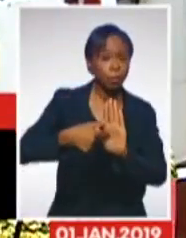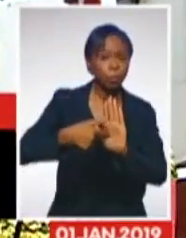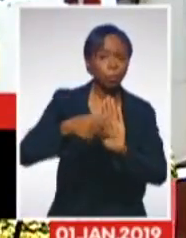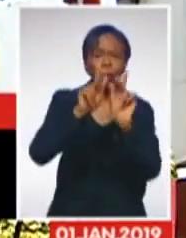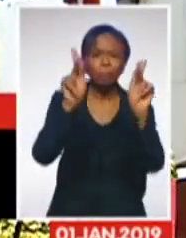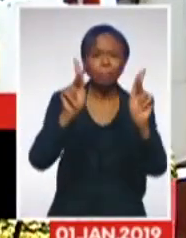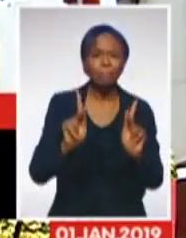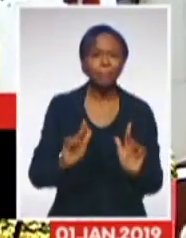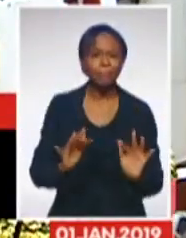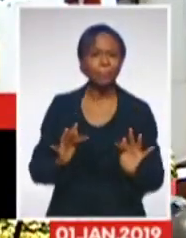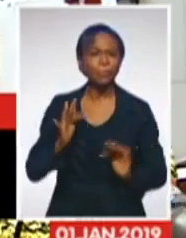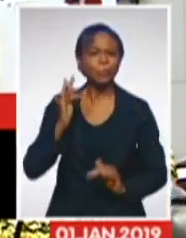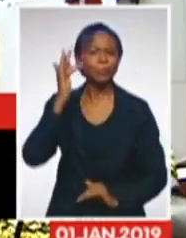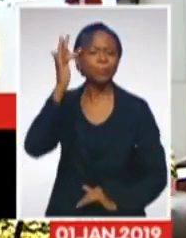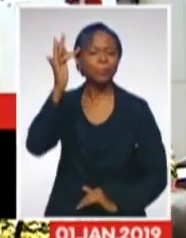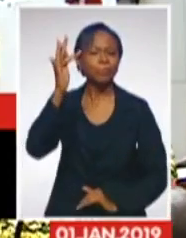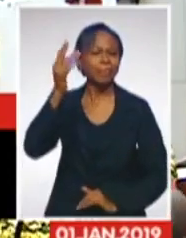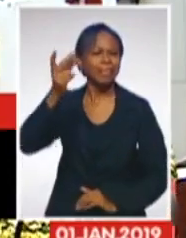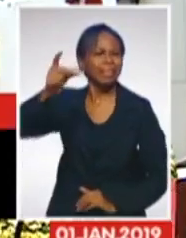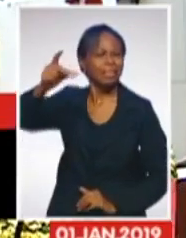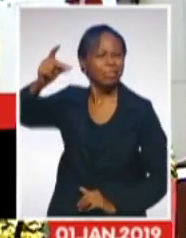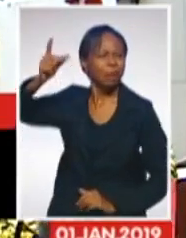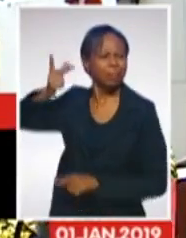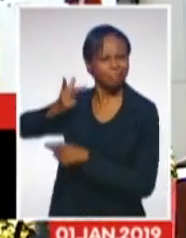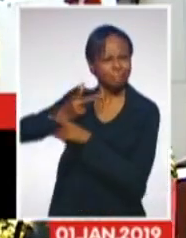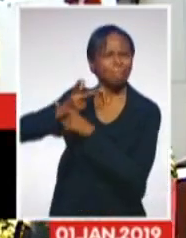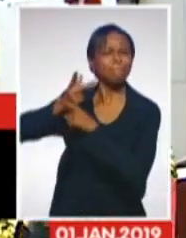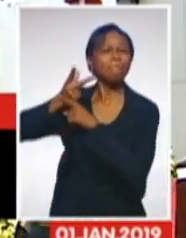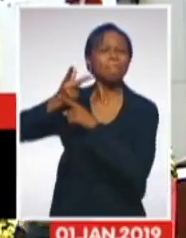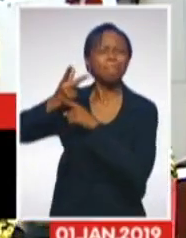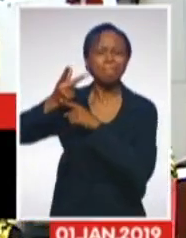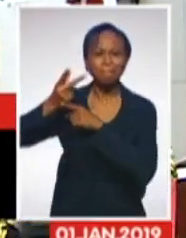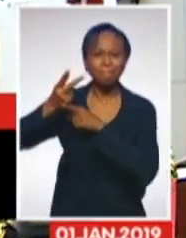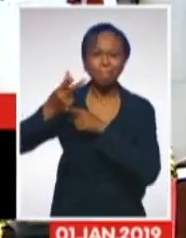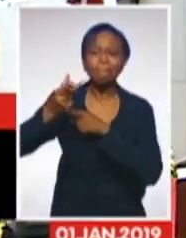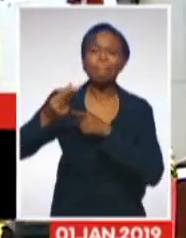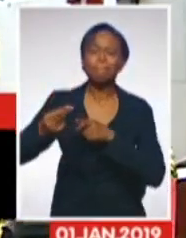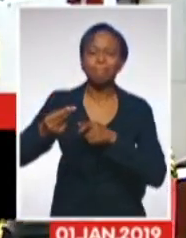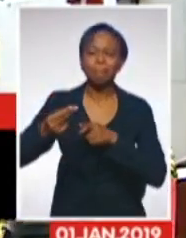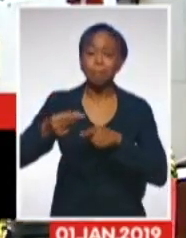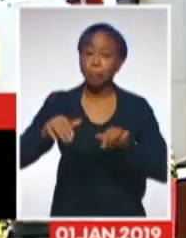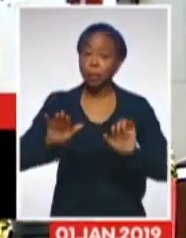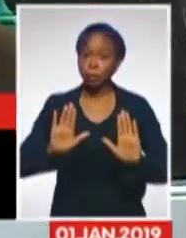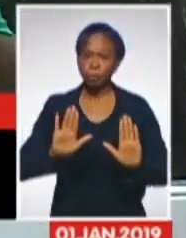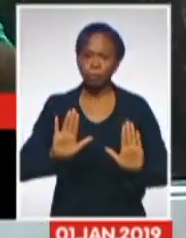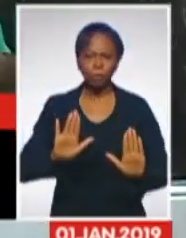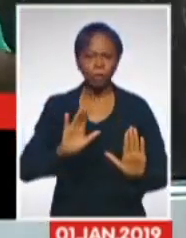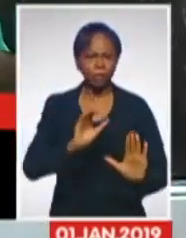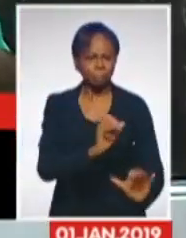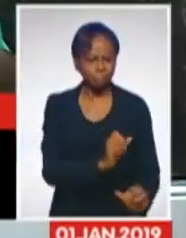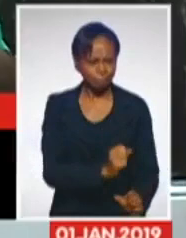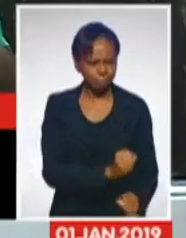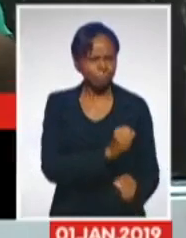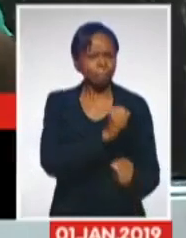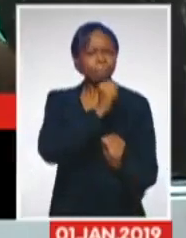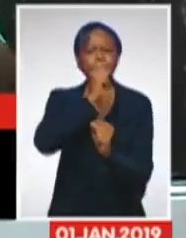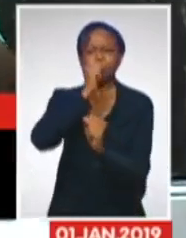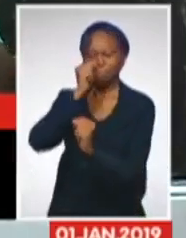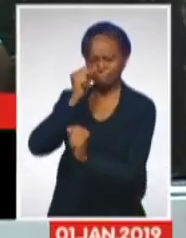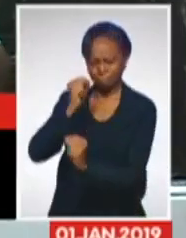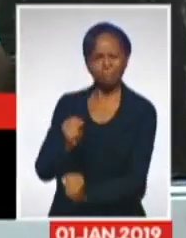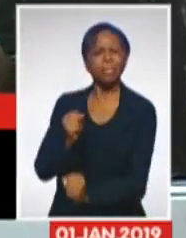paz no futuro e glória no passado. Mas se ergues